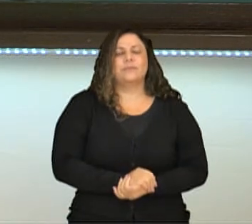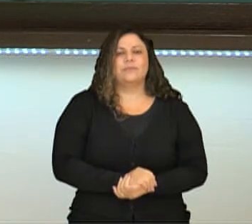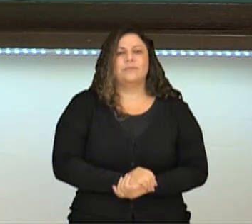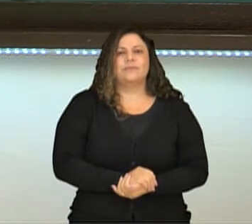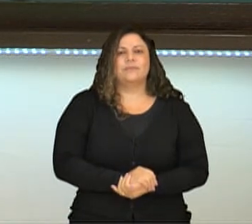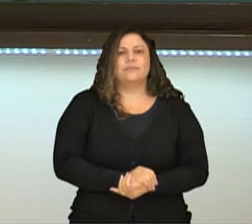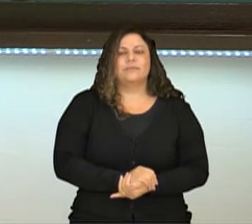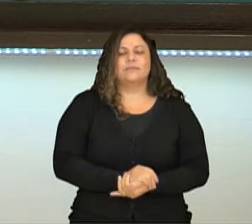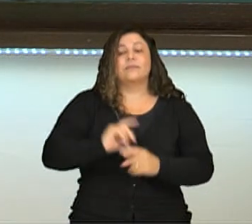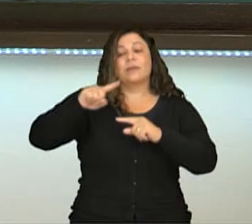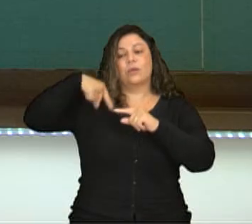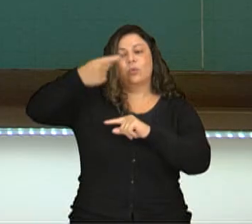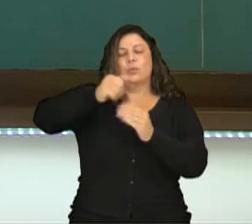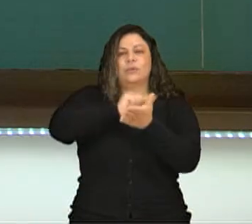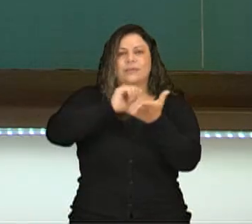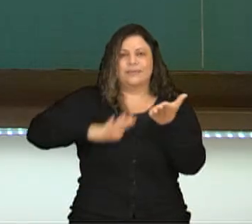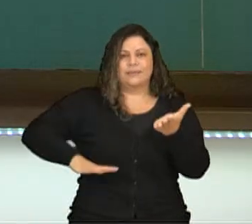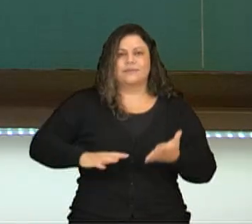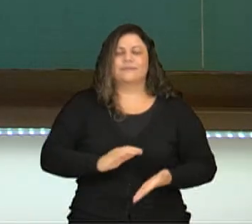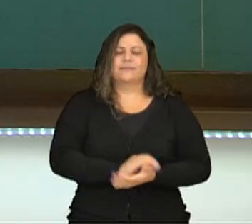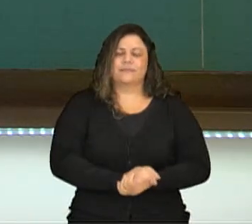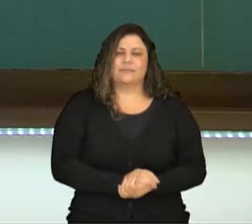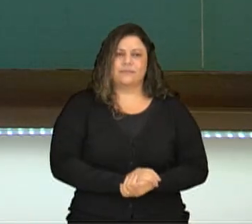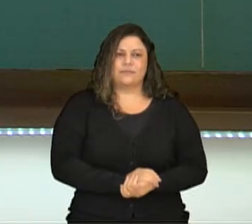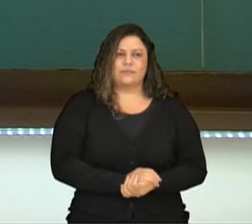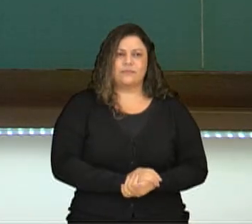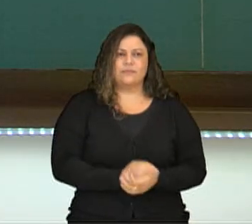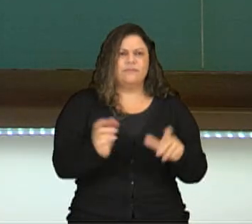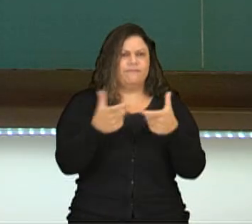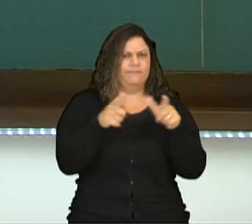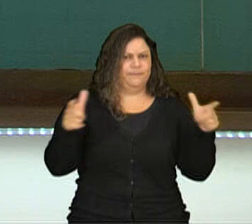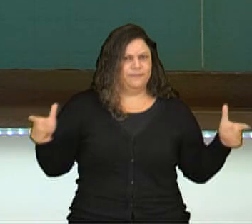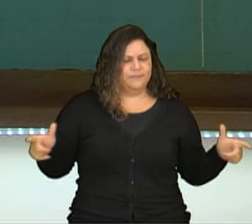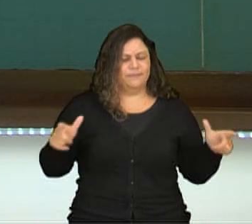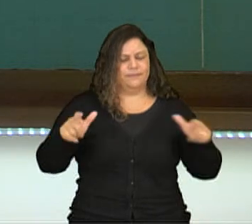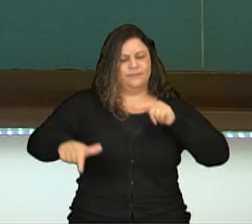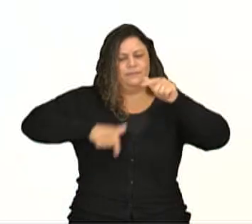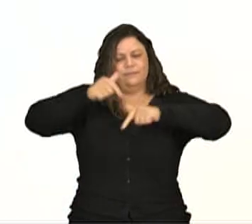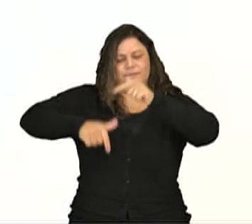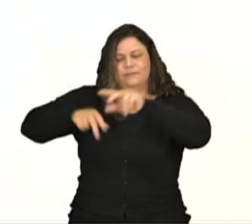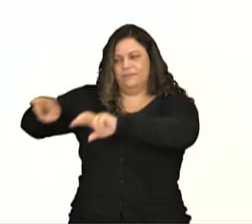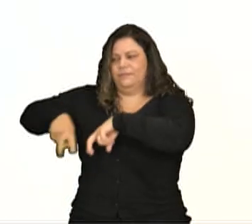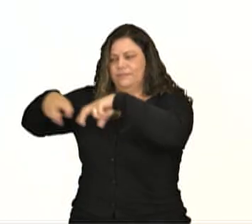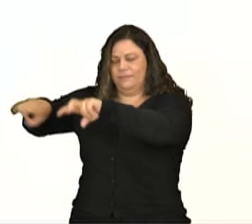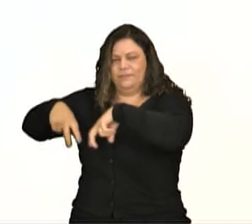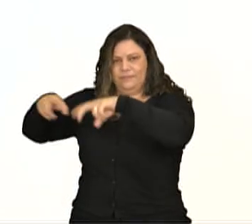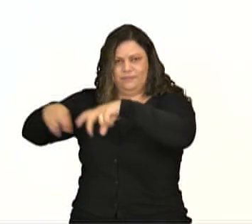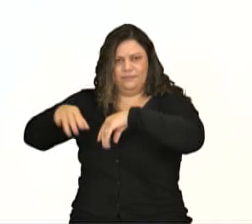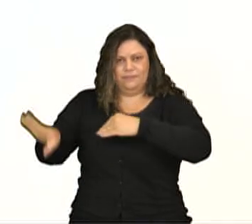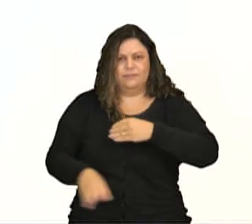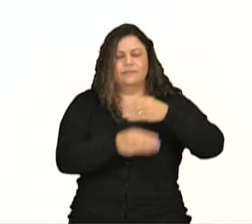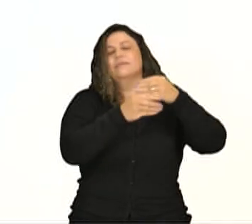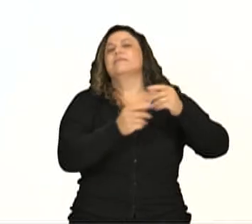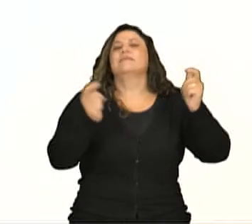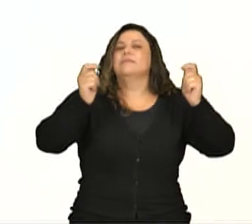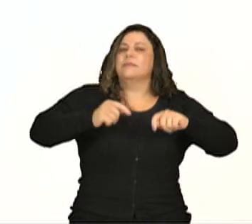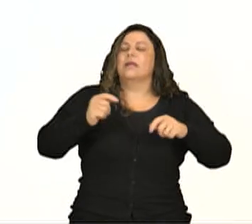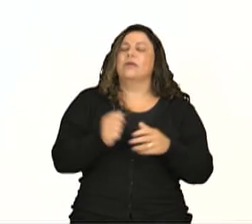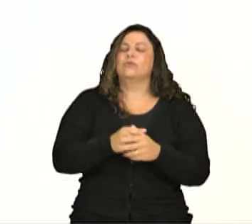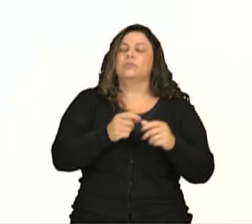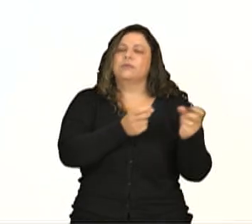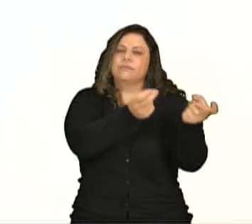Vamos para a nossa próxima atividade. Com o aumento da produção agrícola, houve a retomada do comércio e o surgimento